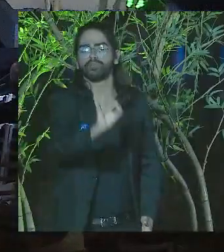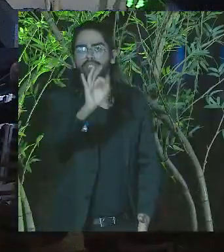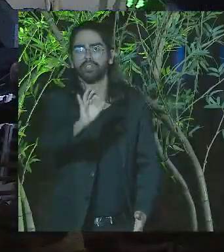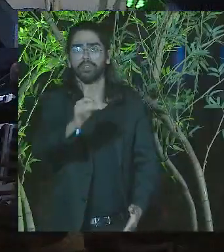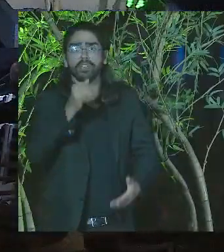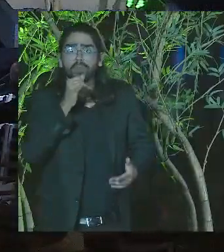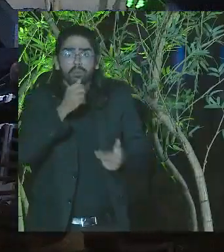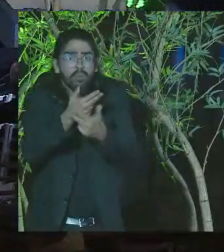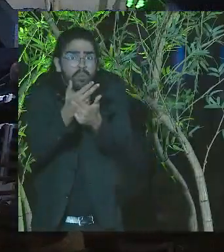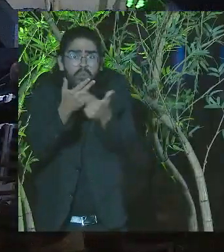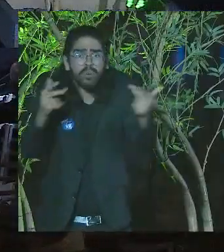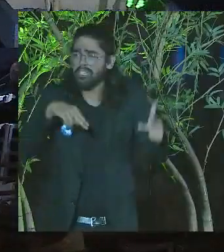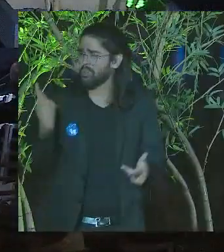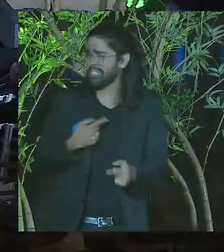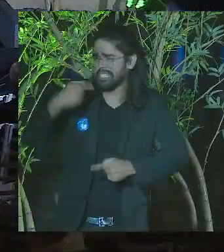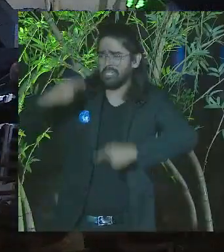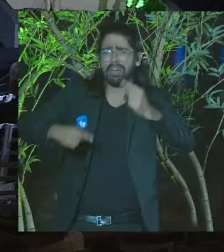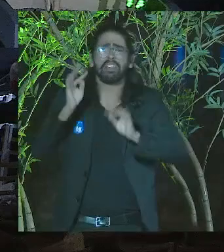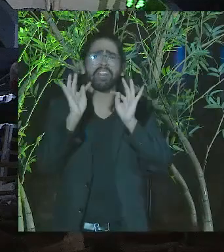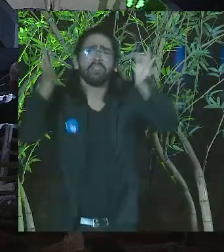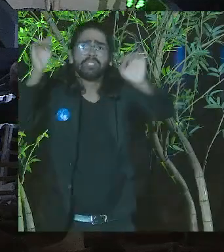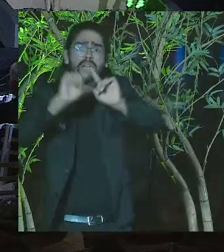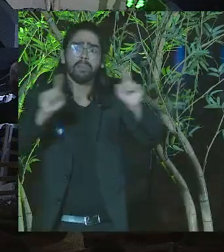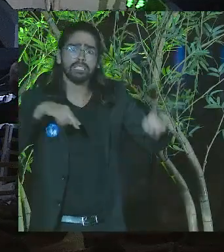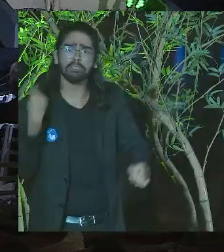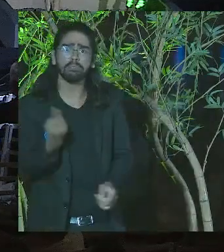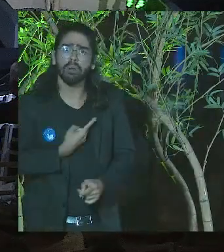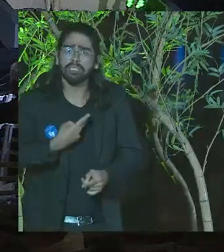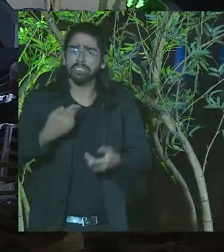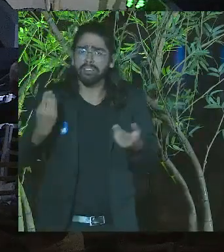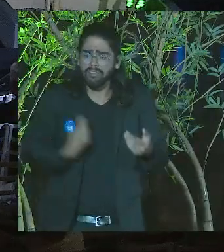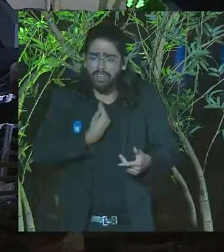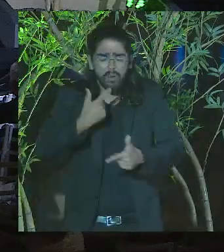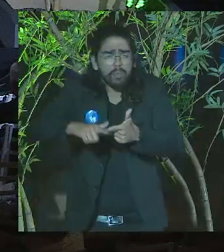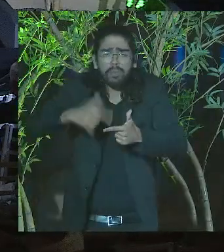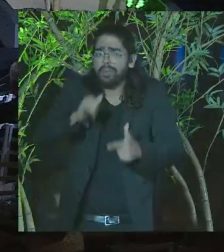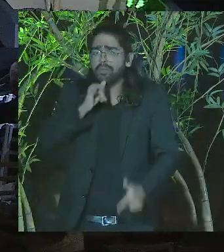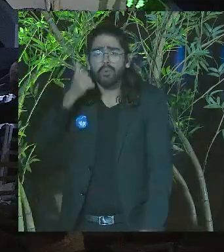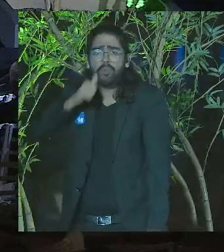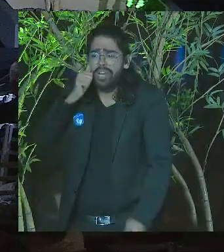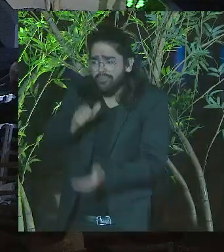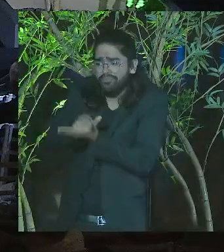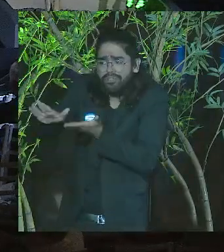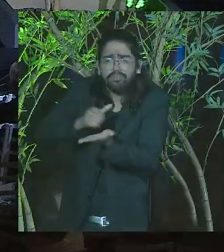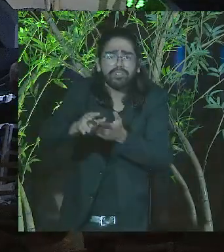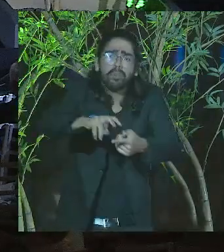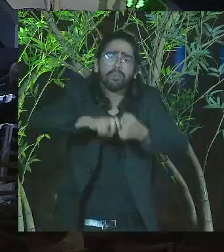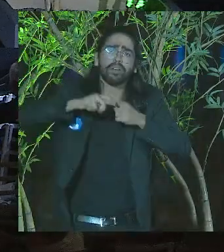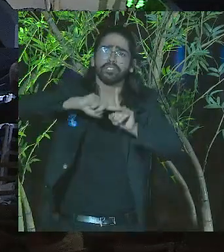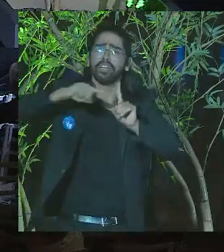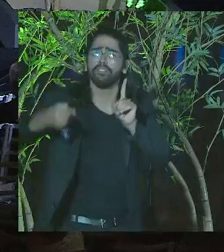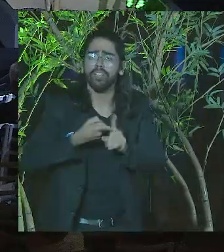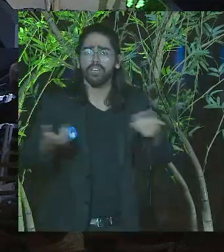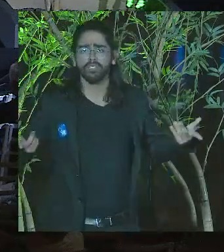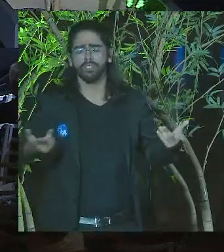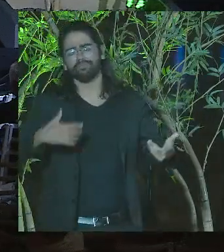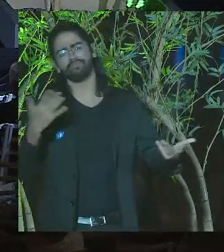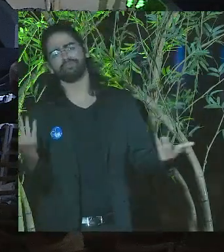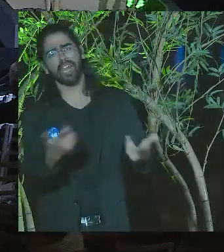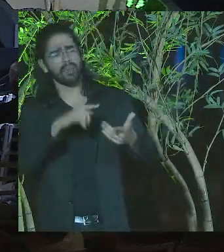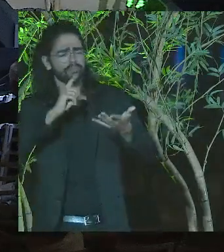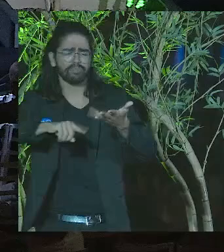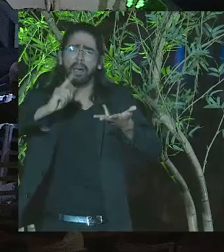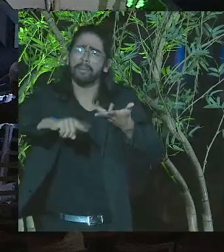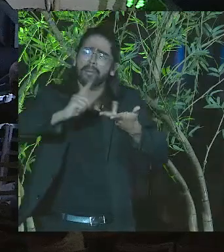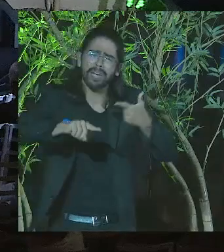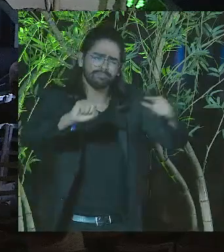parirem. Não é uma modinha, não começou agora. A gente não dá conta disso ainda. Então, a gente tem muitos desafios